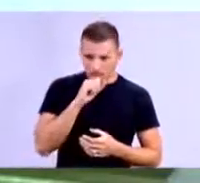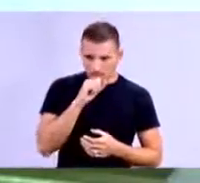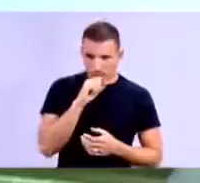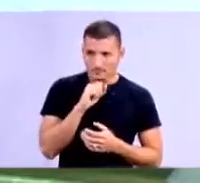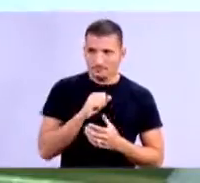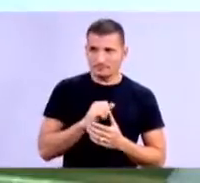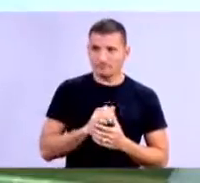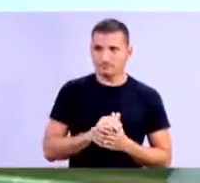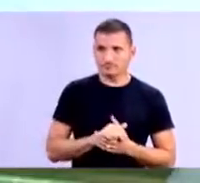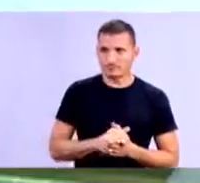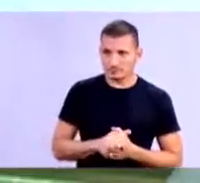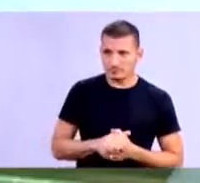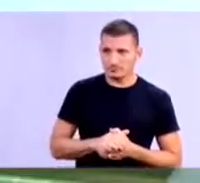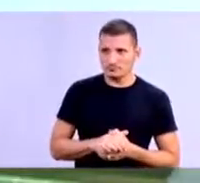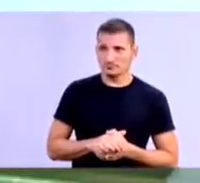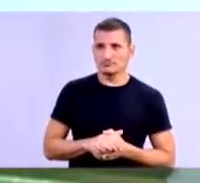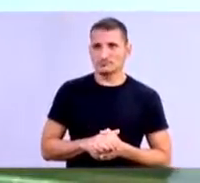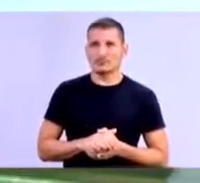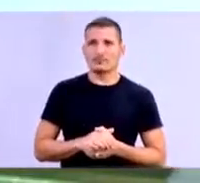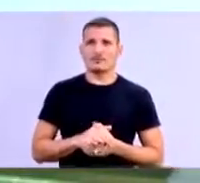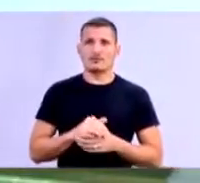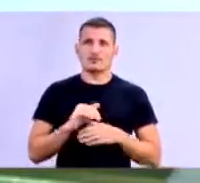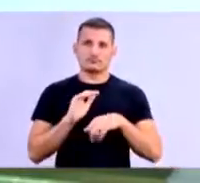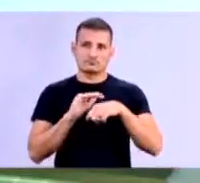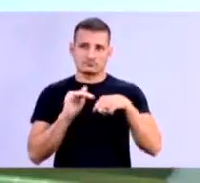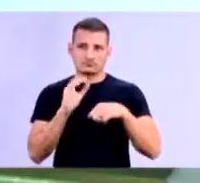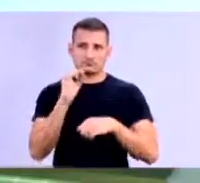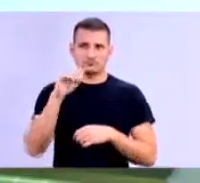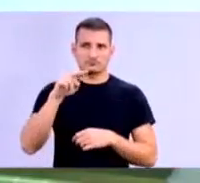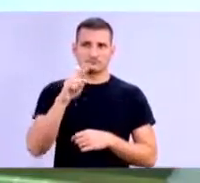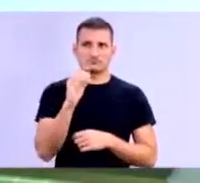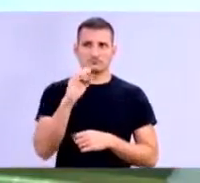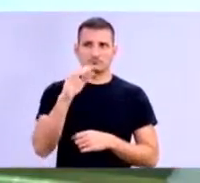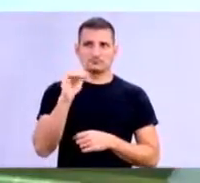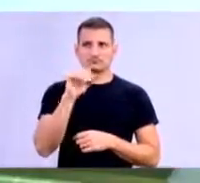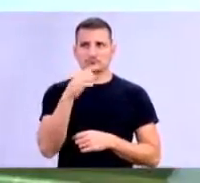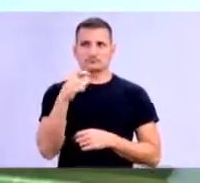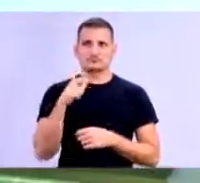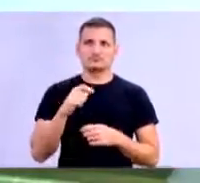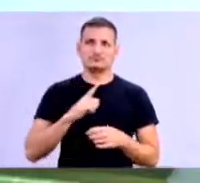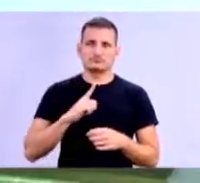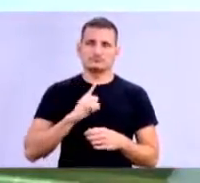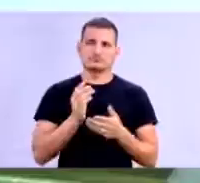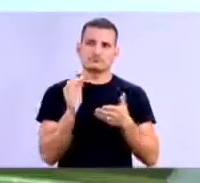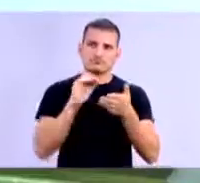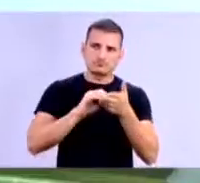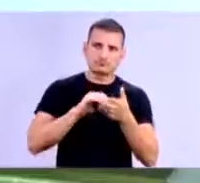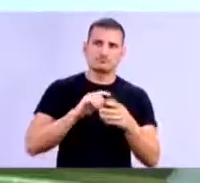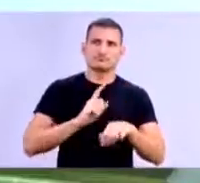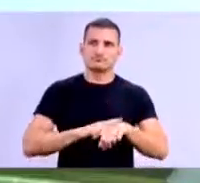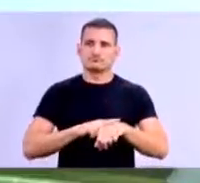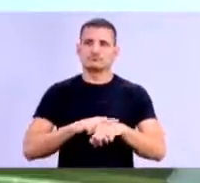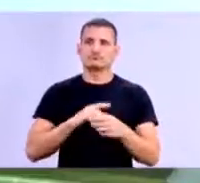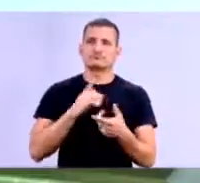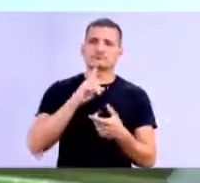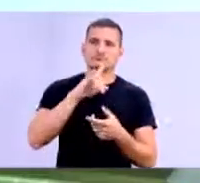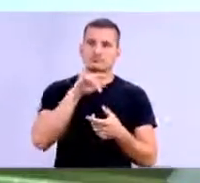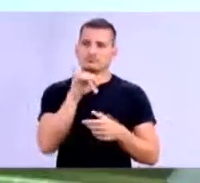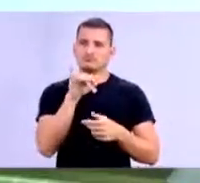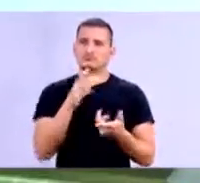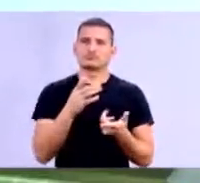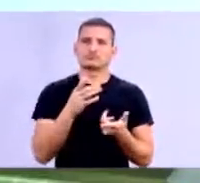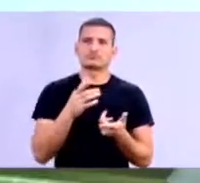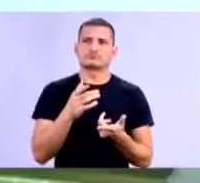porque na convocação você precisa ter informações de horário, local, data, quem